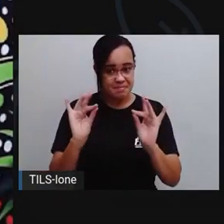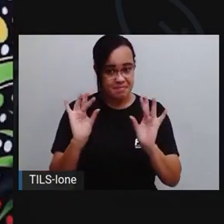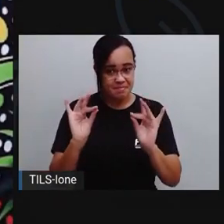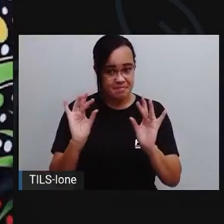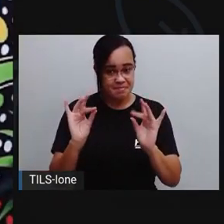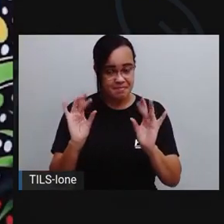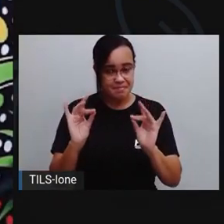Então eu